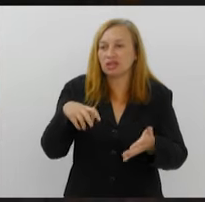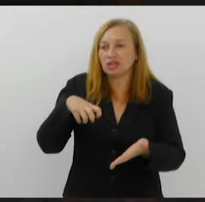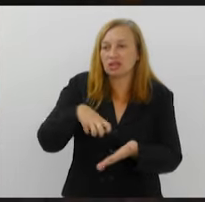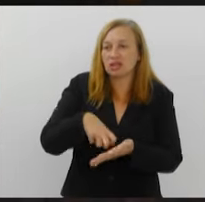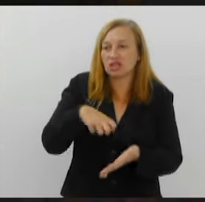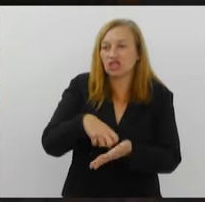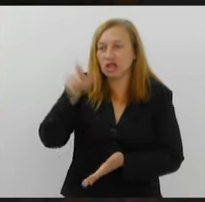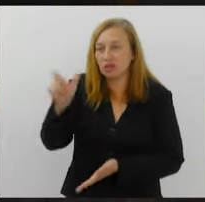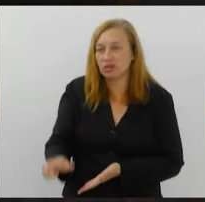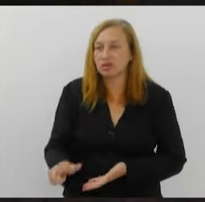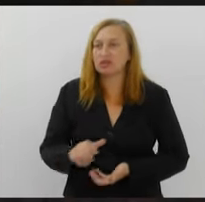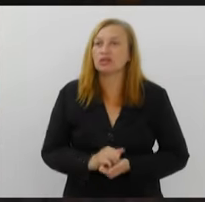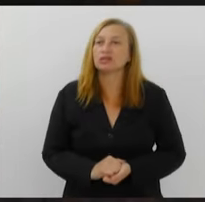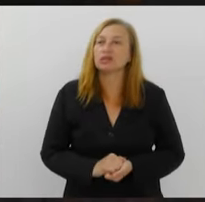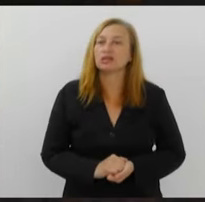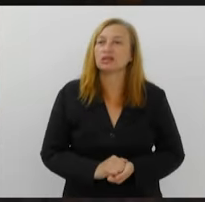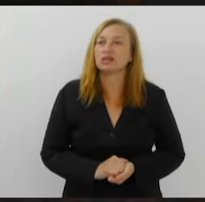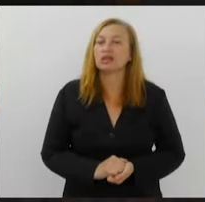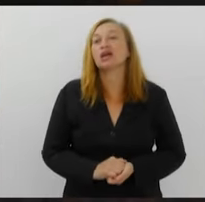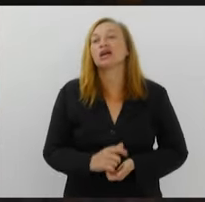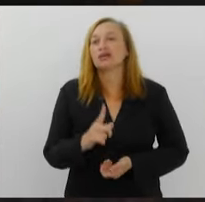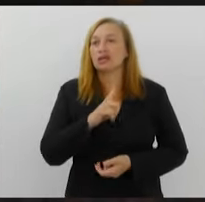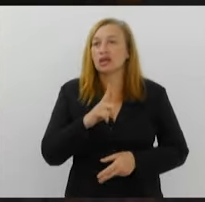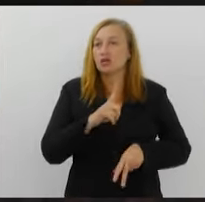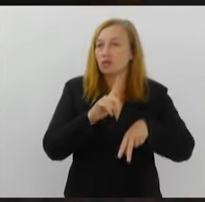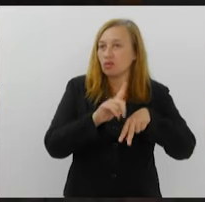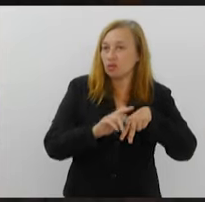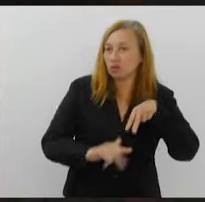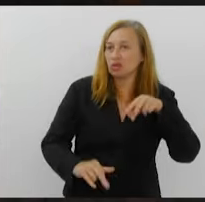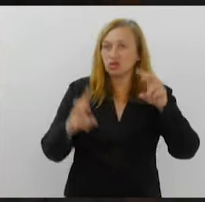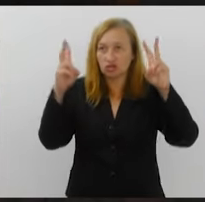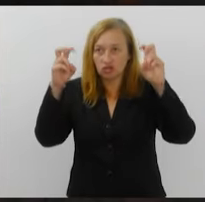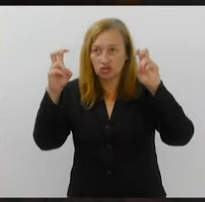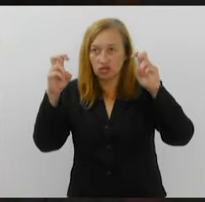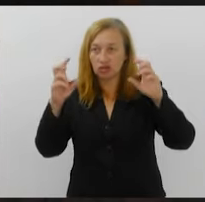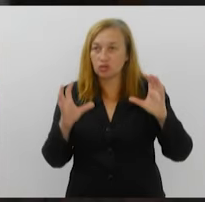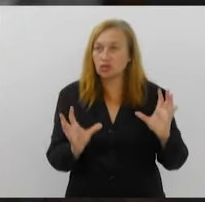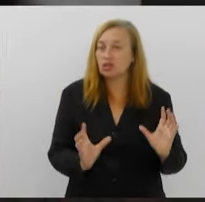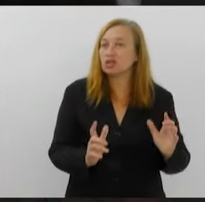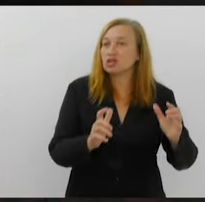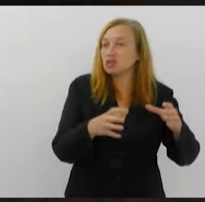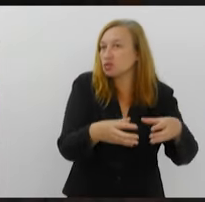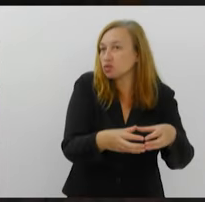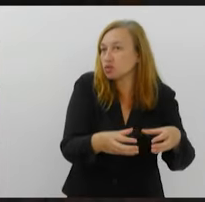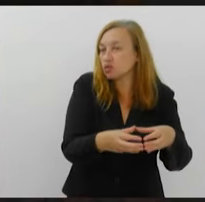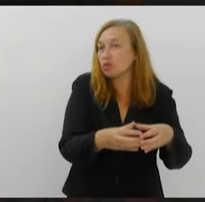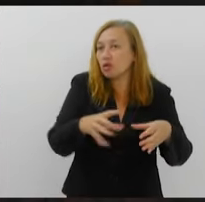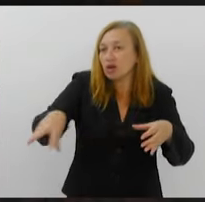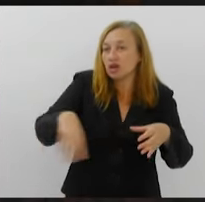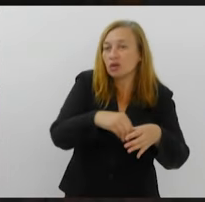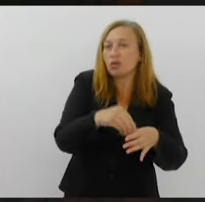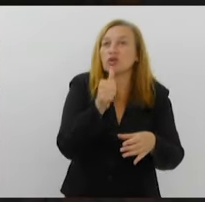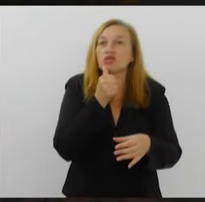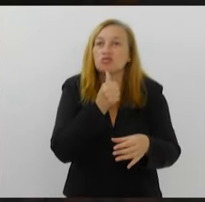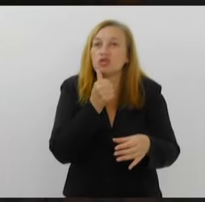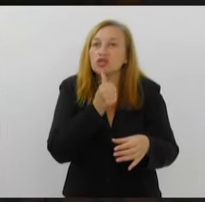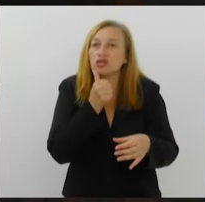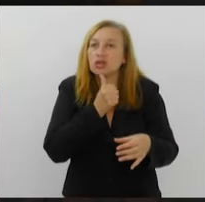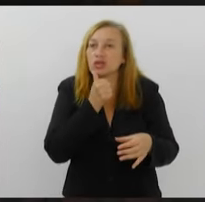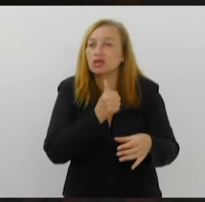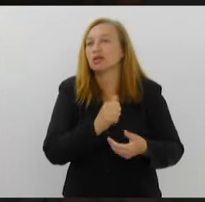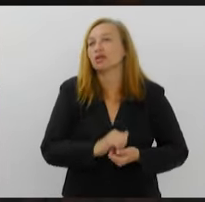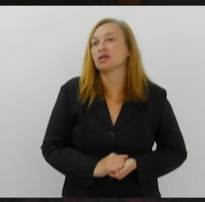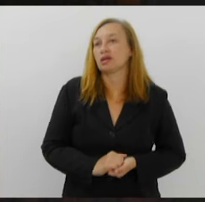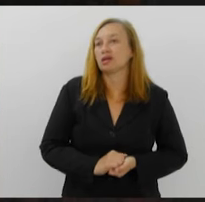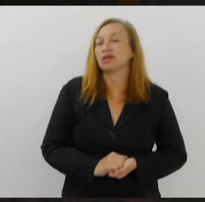importante ter a questão de gênero nesses observatórios, incluir as nossas meninas, porque as meninas têm